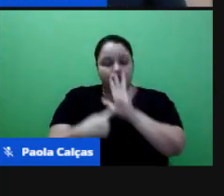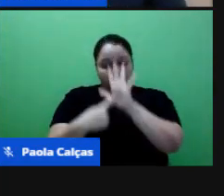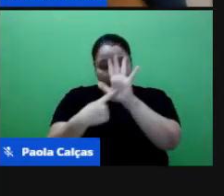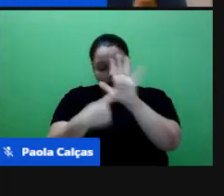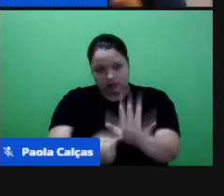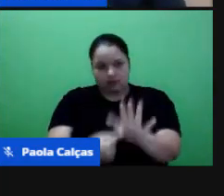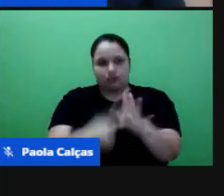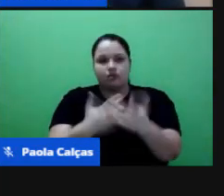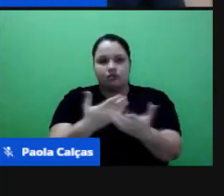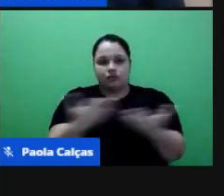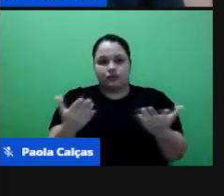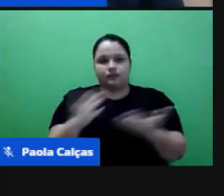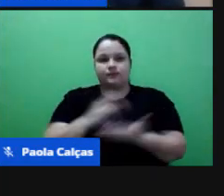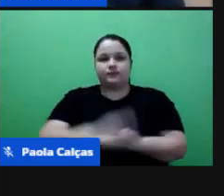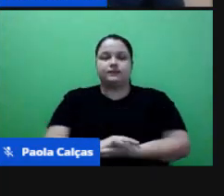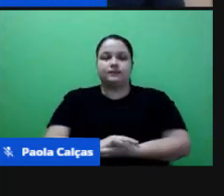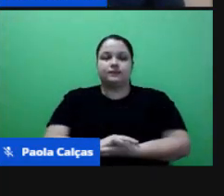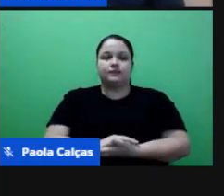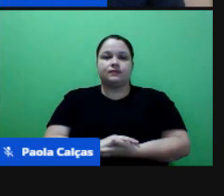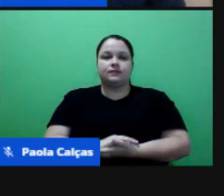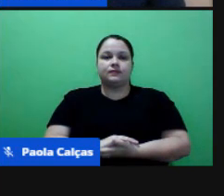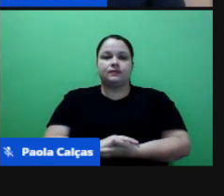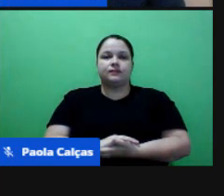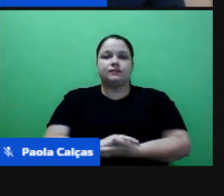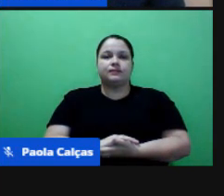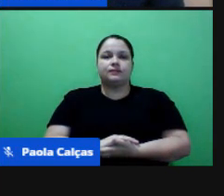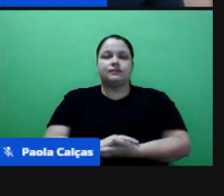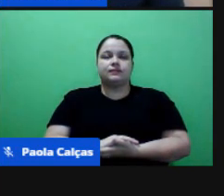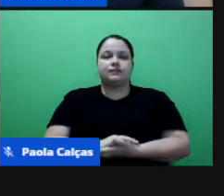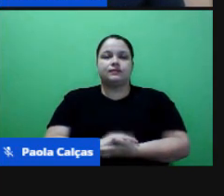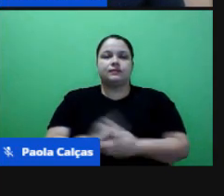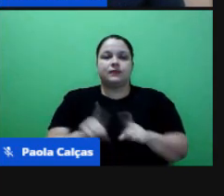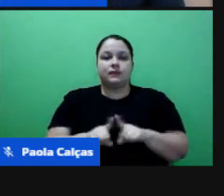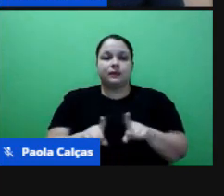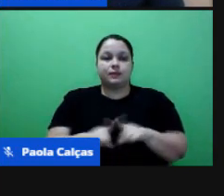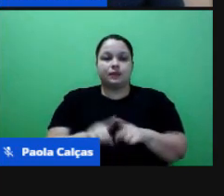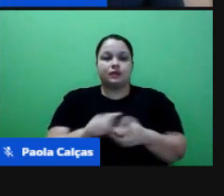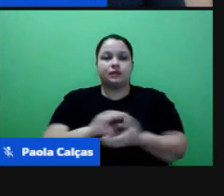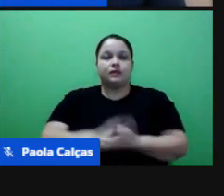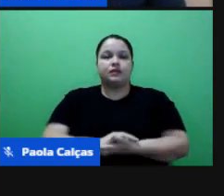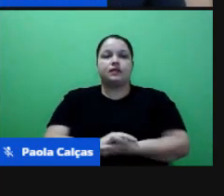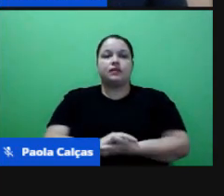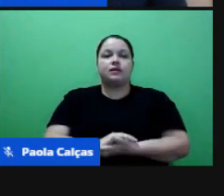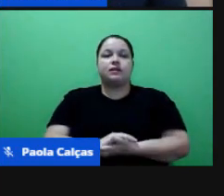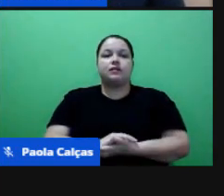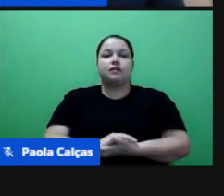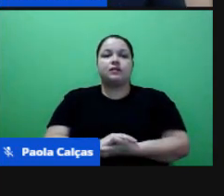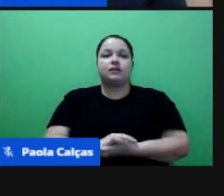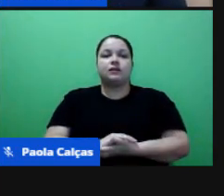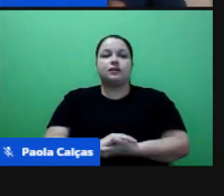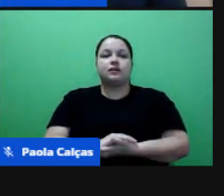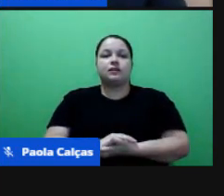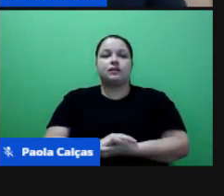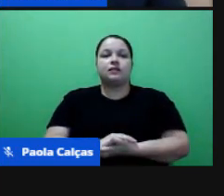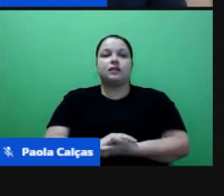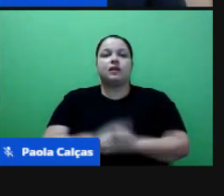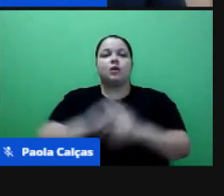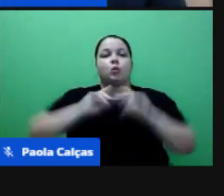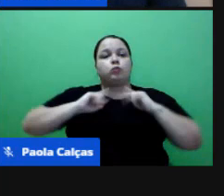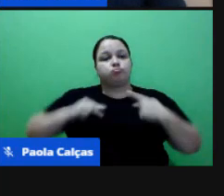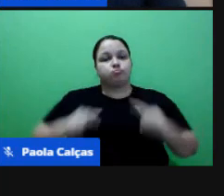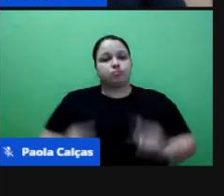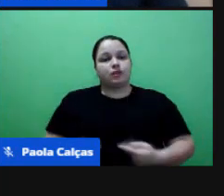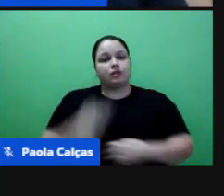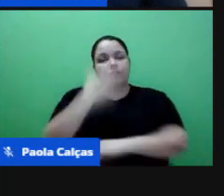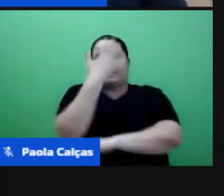nós, e também temos aí elencada a questão dos elementos humanos nas paisagens, que nada